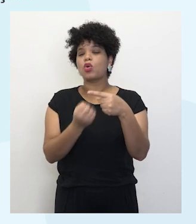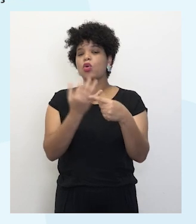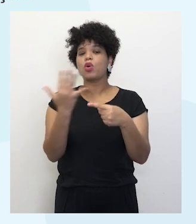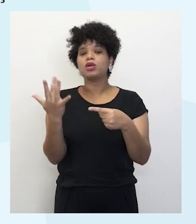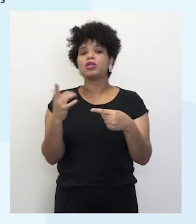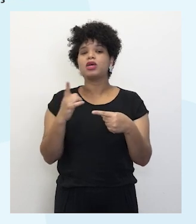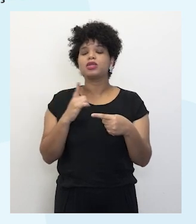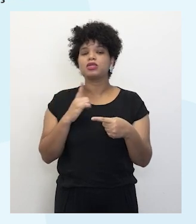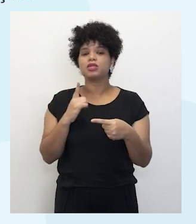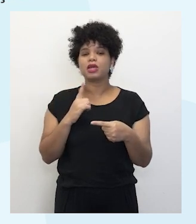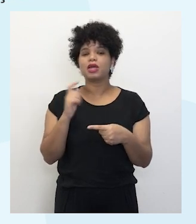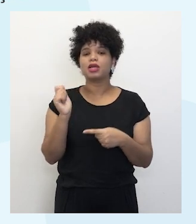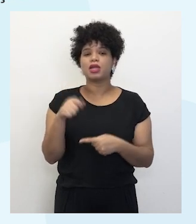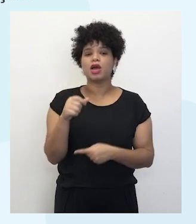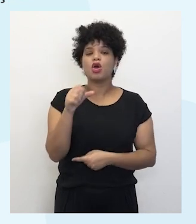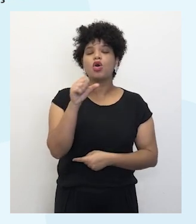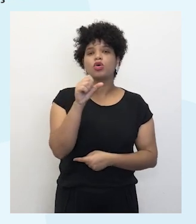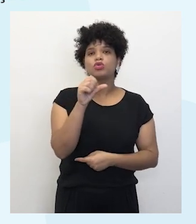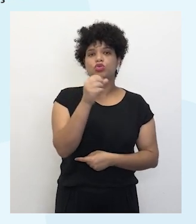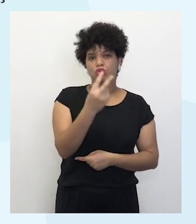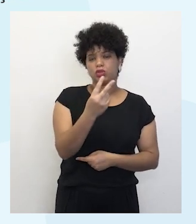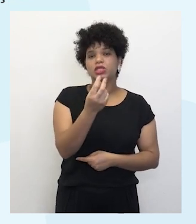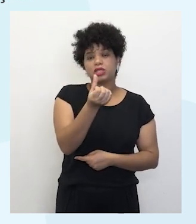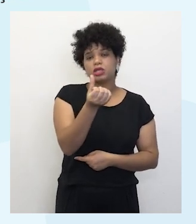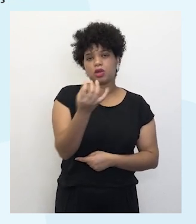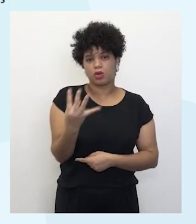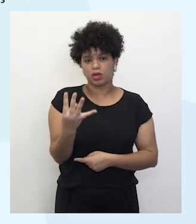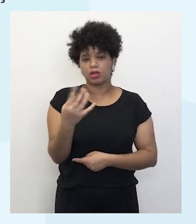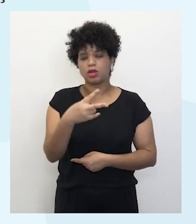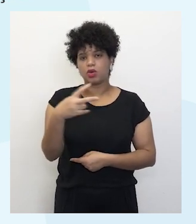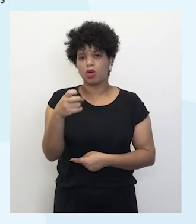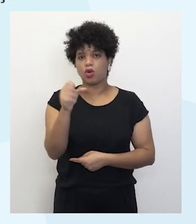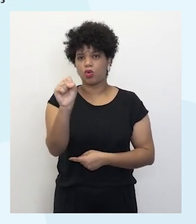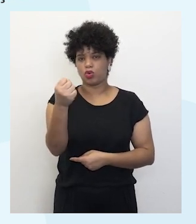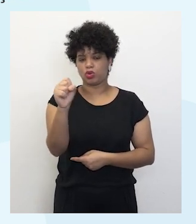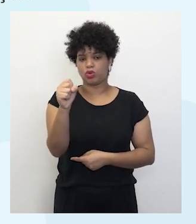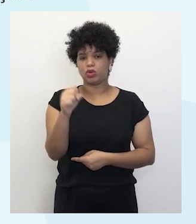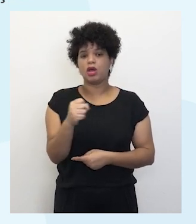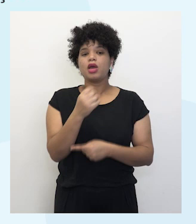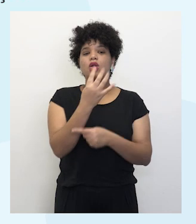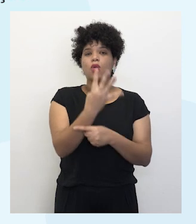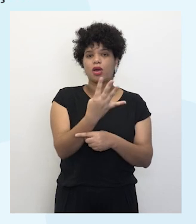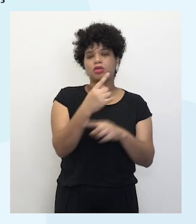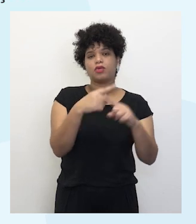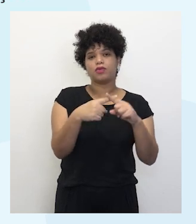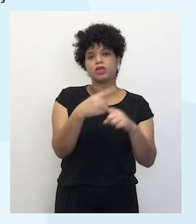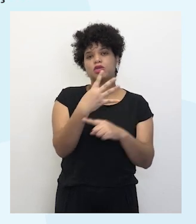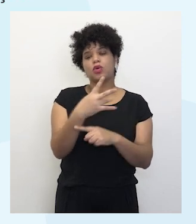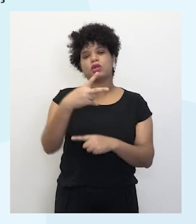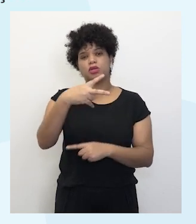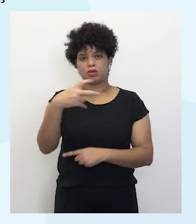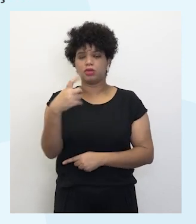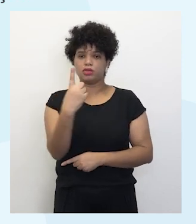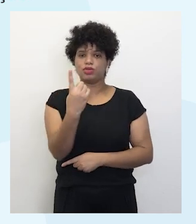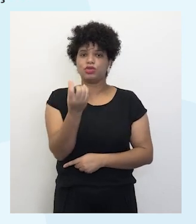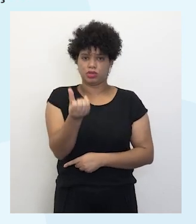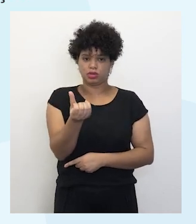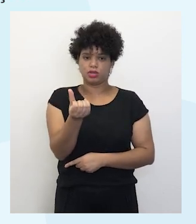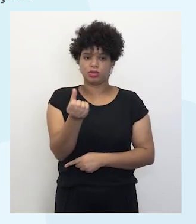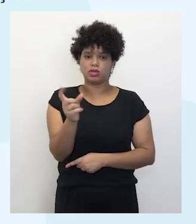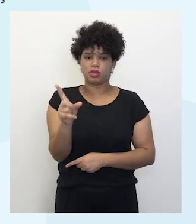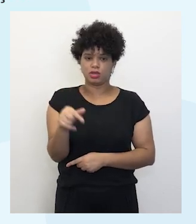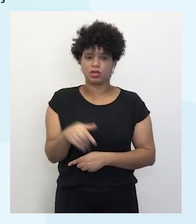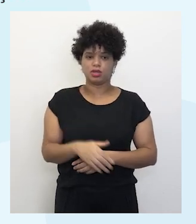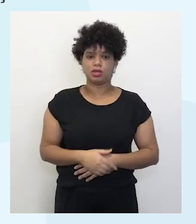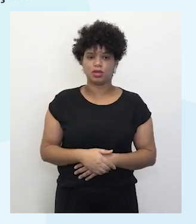vezes 2 vezes dá 64? Que dá 8. E 4 vezes 4, que é 2 vezes 16,